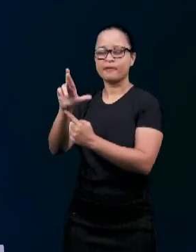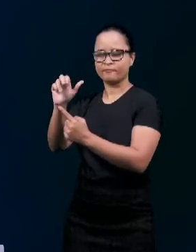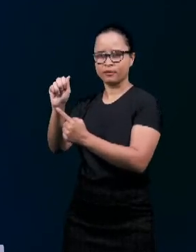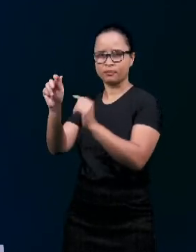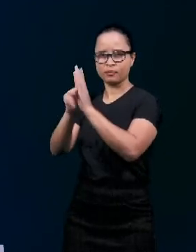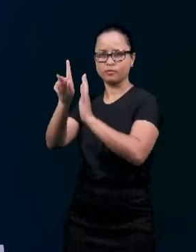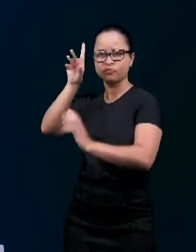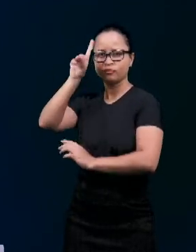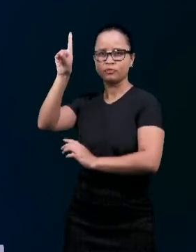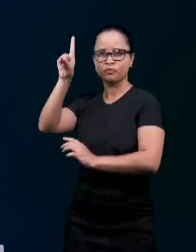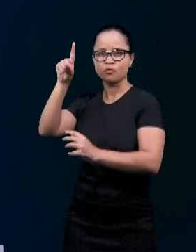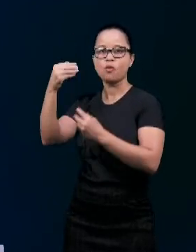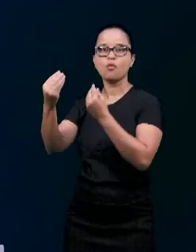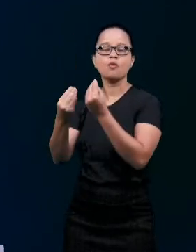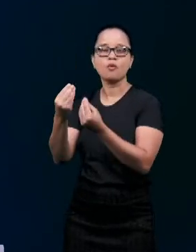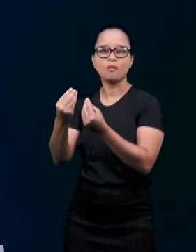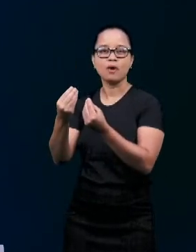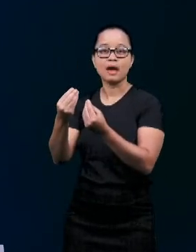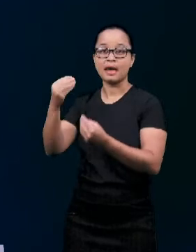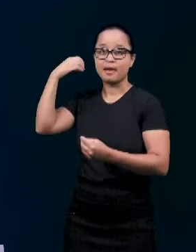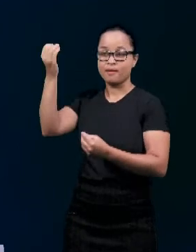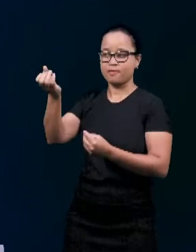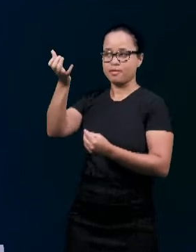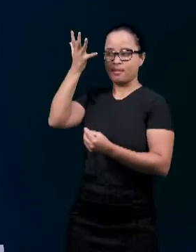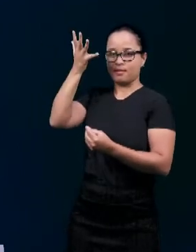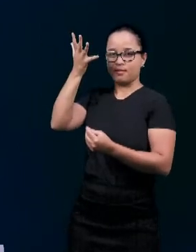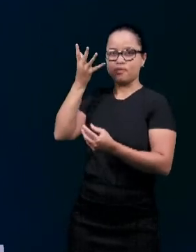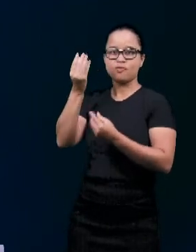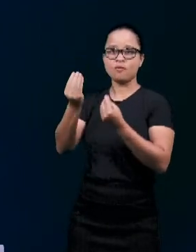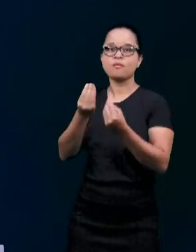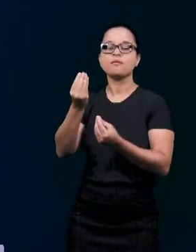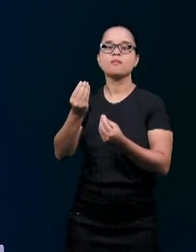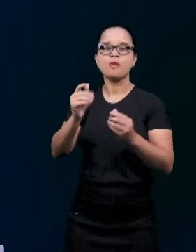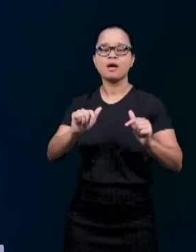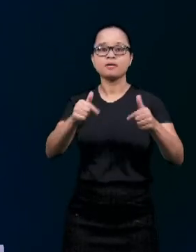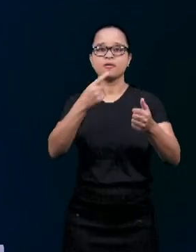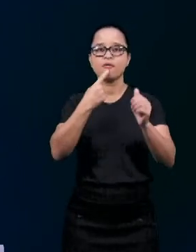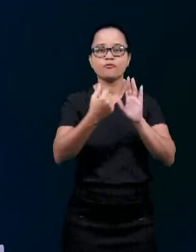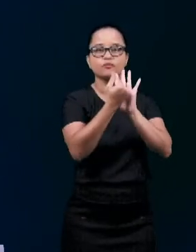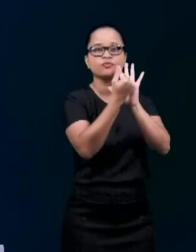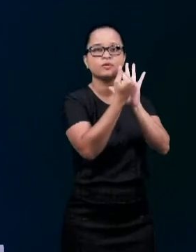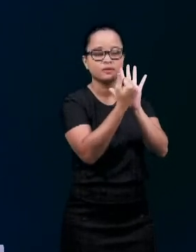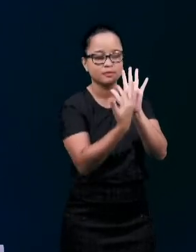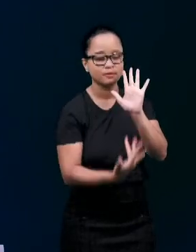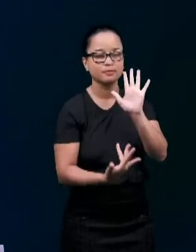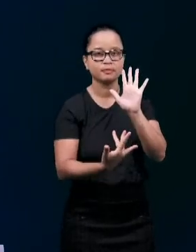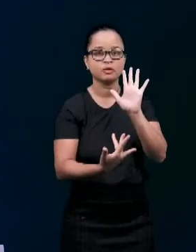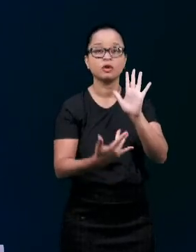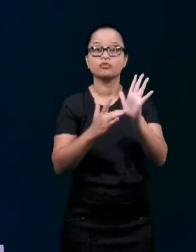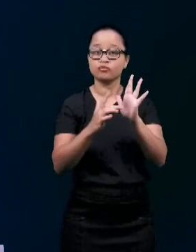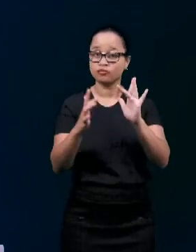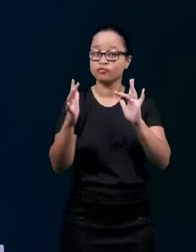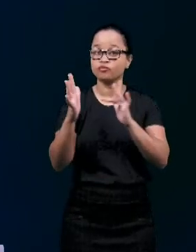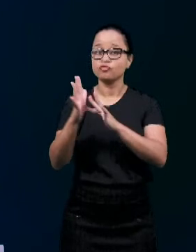nós através do poder do sangue que ele mesmo derramou na cruz, né,